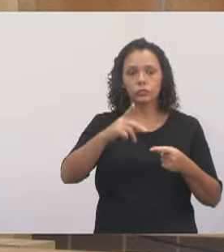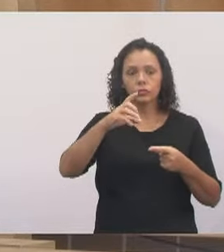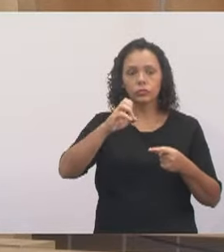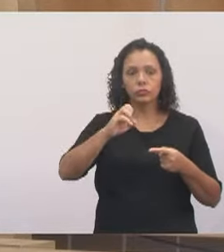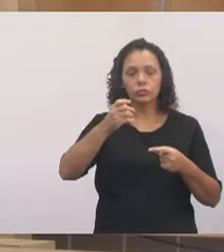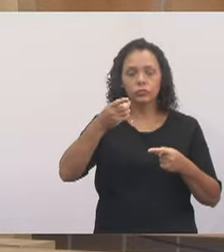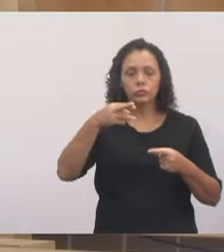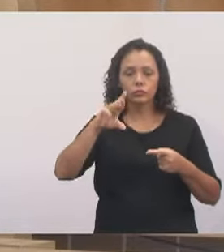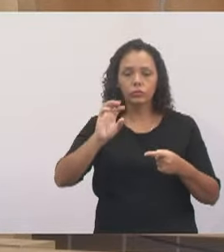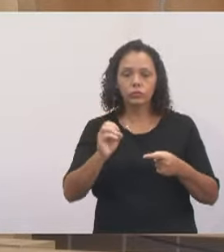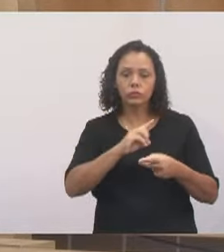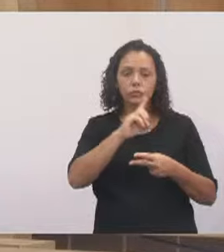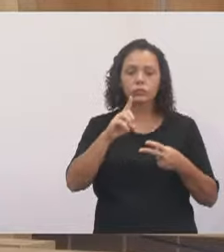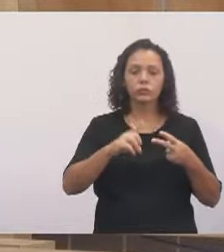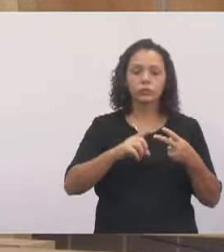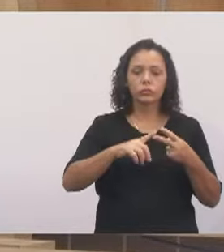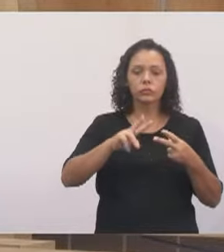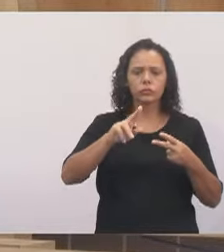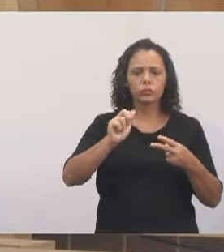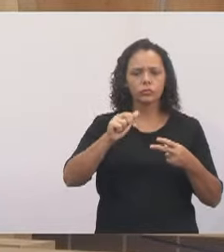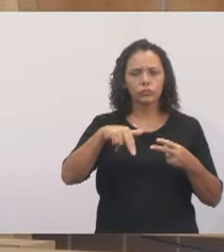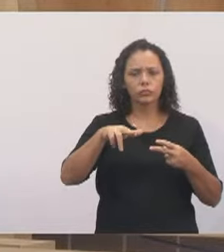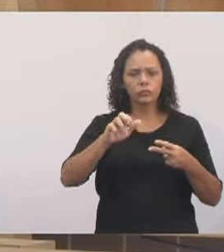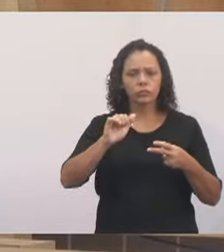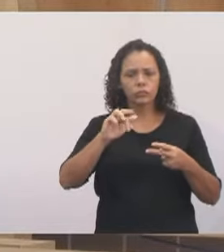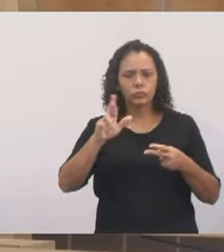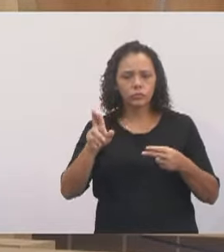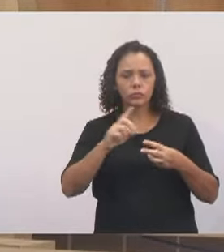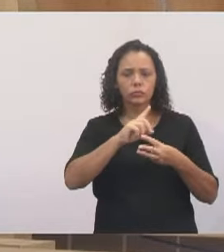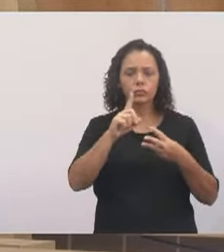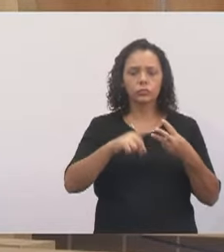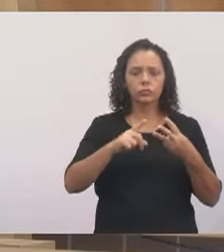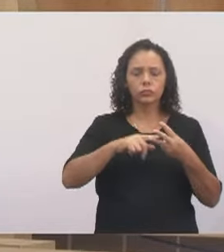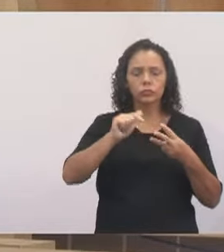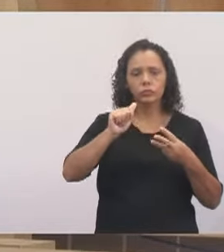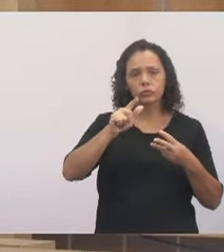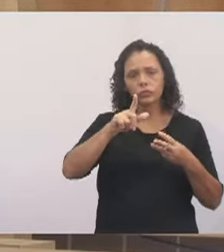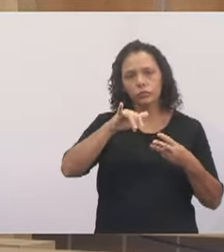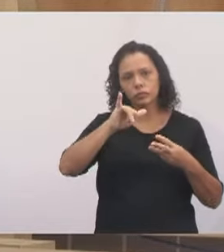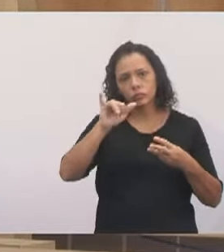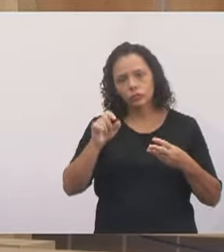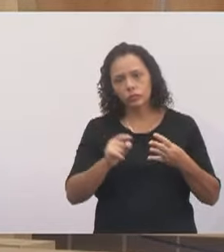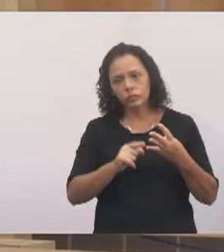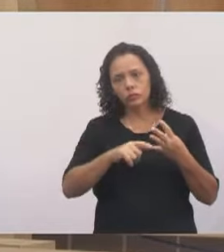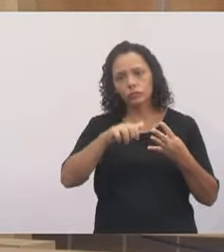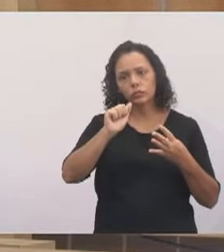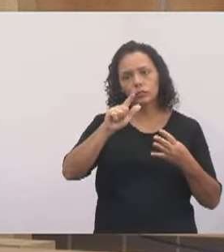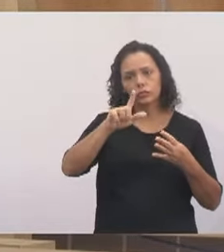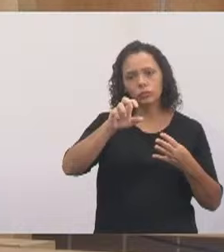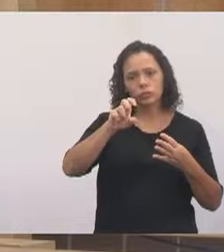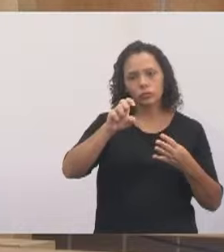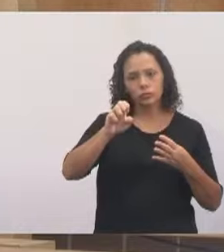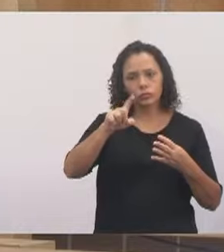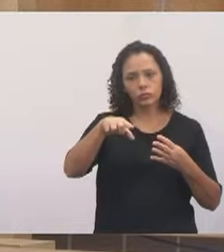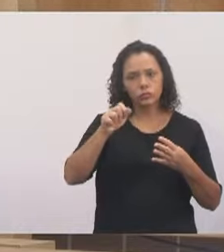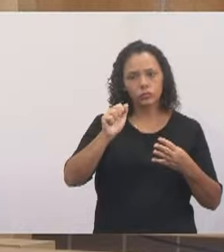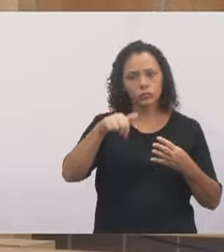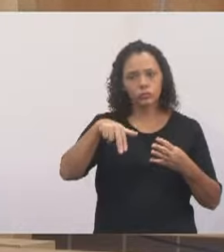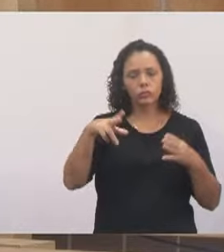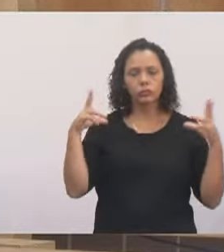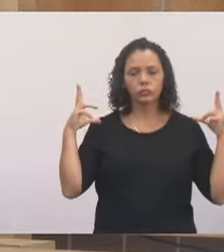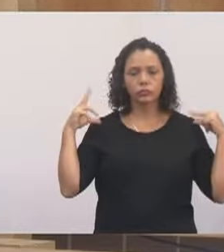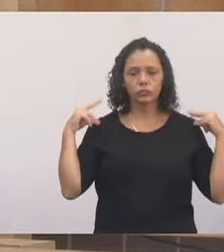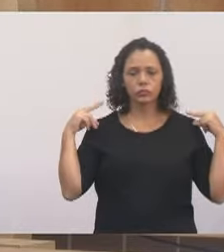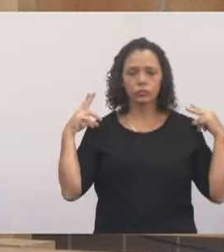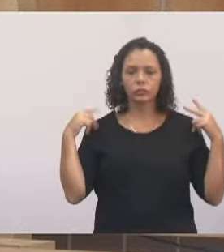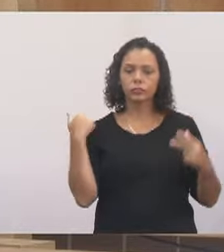o Alexandre, e hoje, né, esse projeto para vocês é importantíssimo, né, o Alexandre foi motorista na JTU, né, a gente trabalhou muito tempo junto,